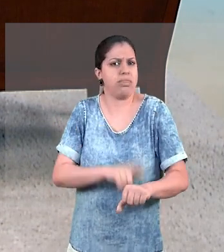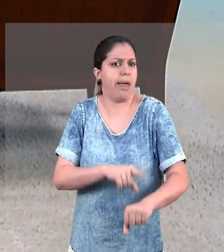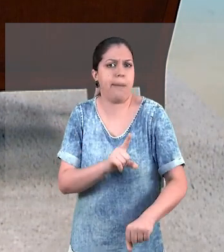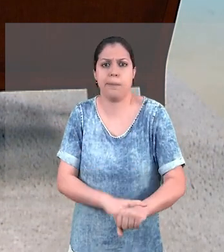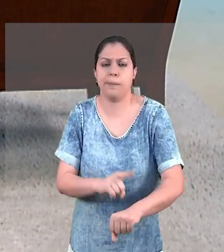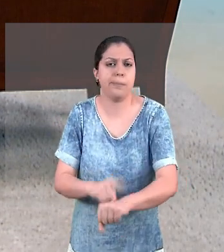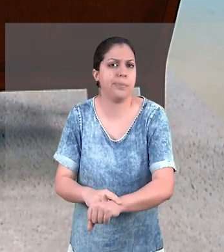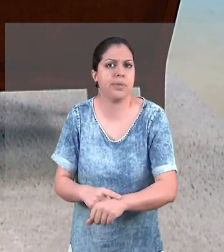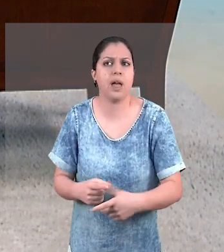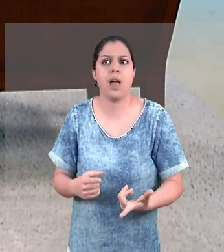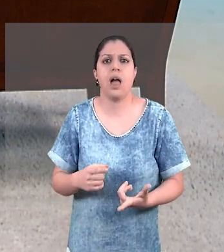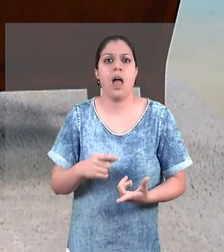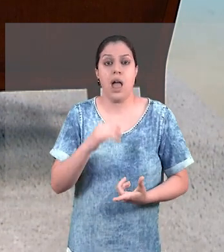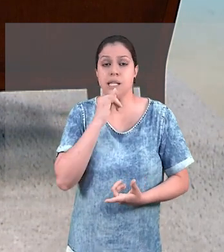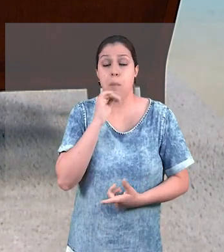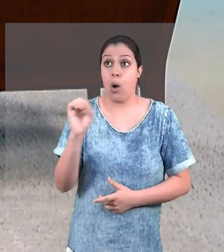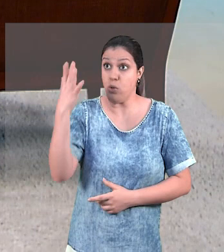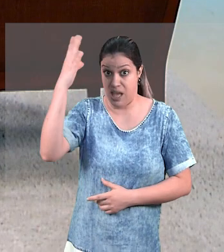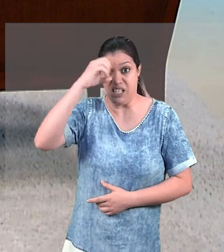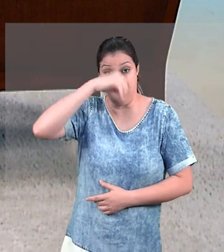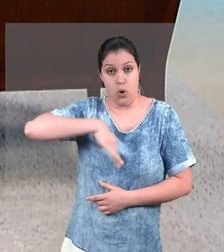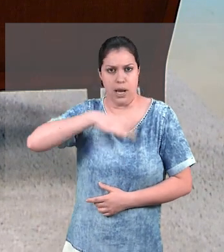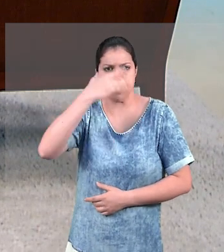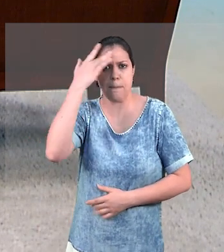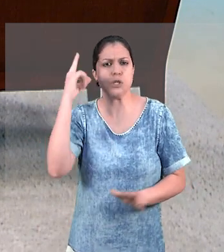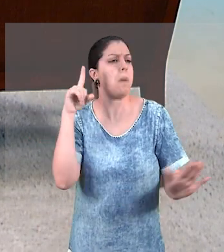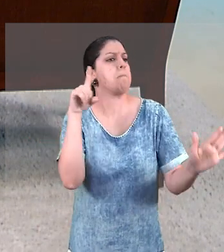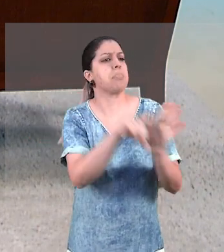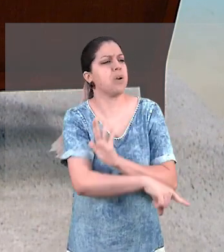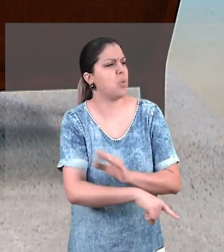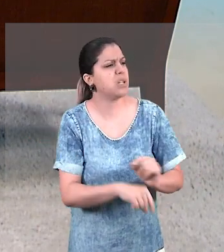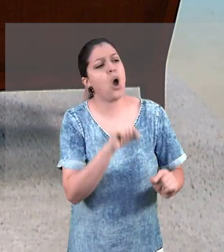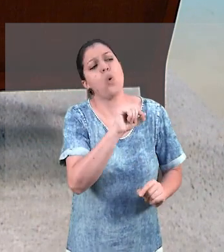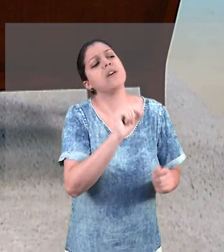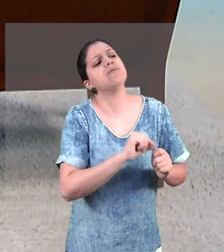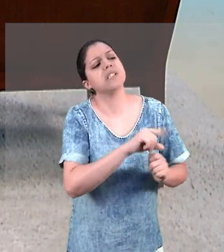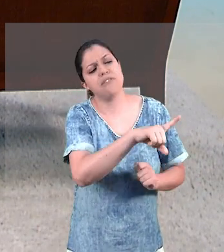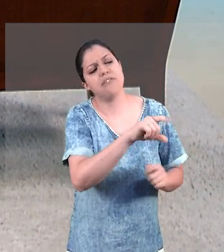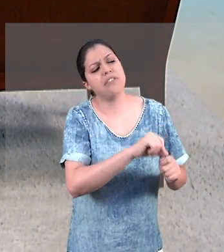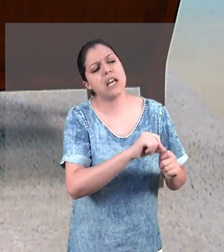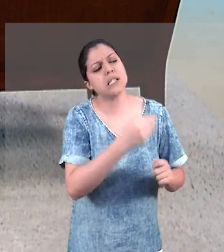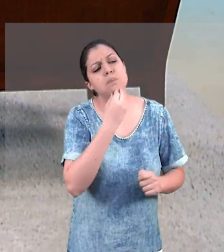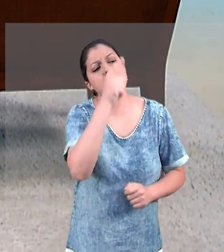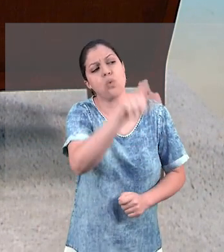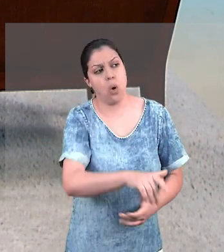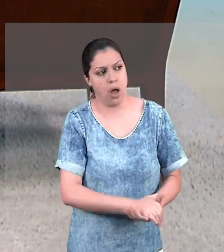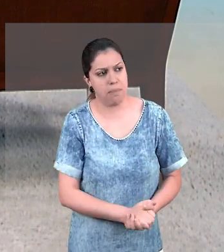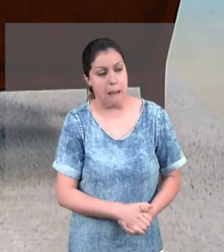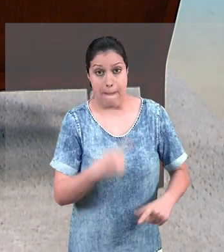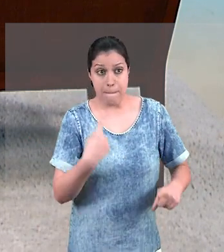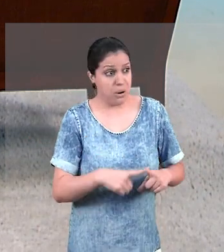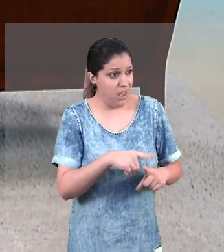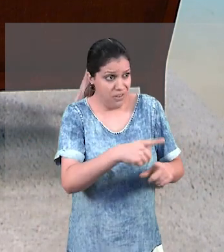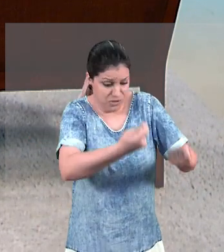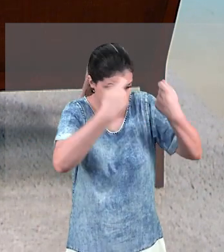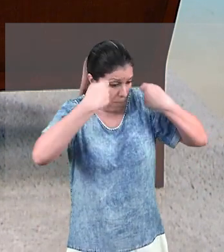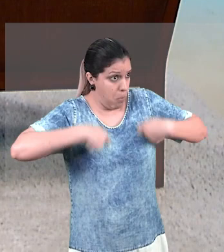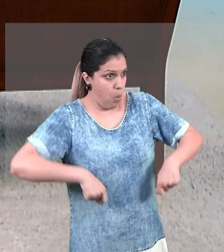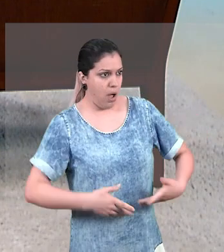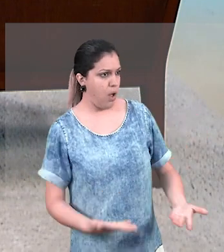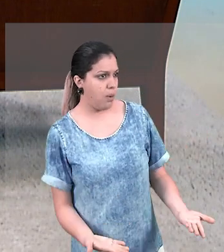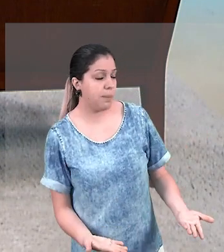todo, inclusive numa situação de violência, em que as pessoas questionam: o que você fez para ele? Exatamente. Por que você colocou